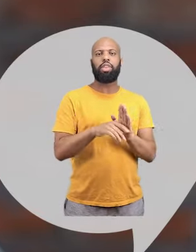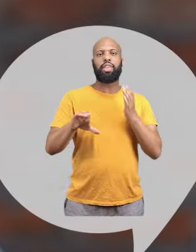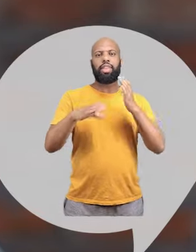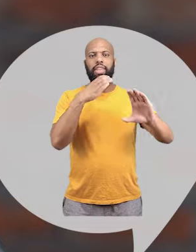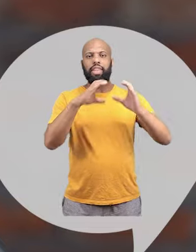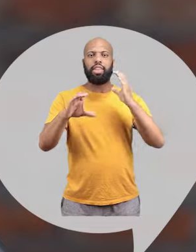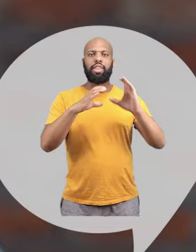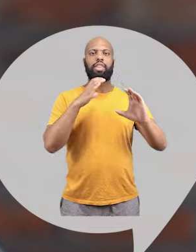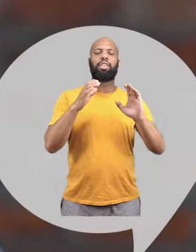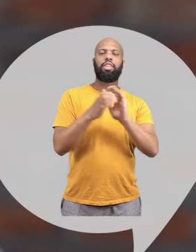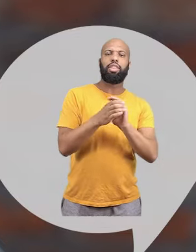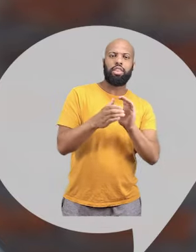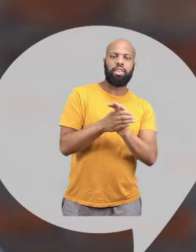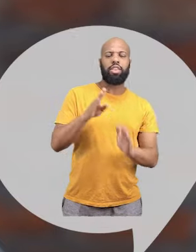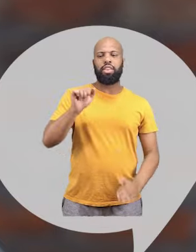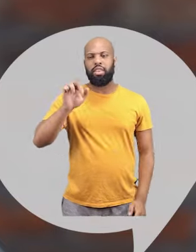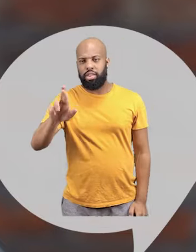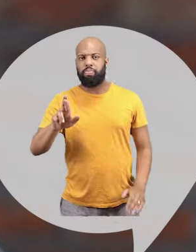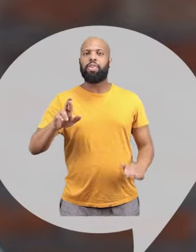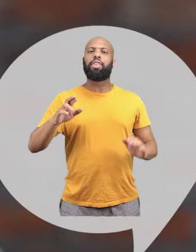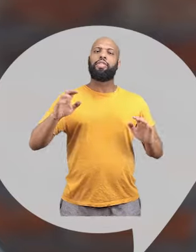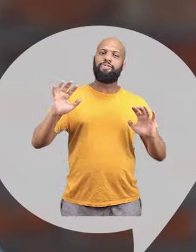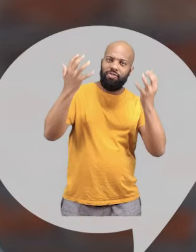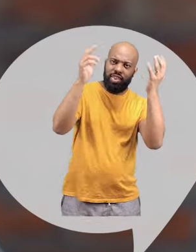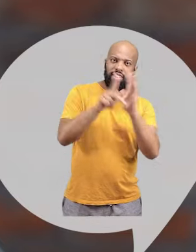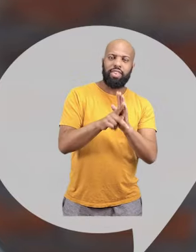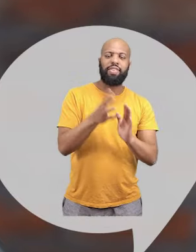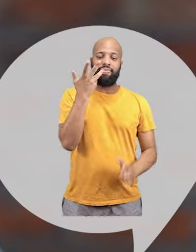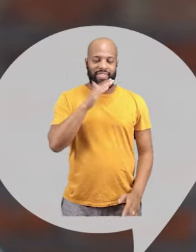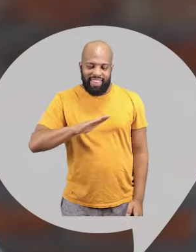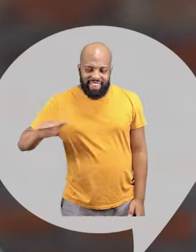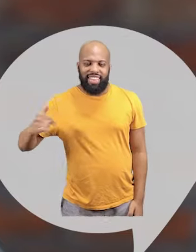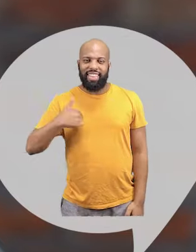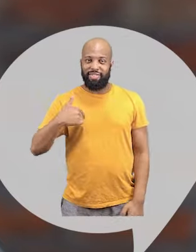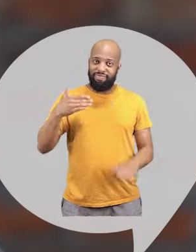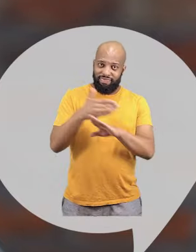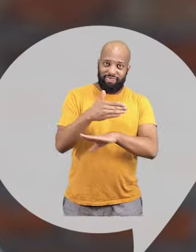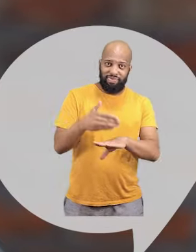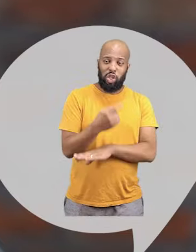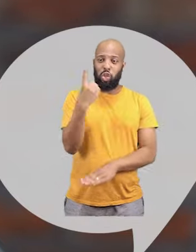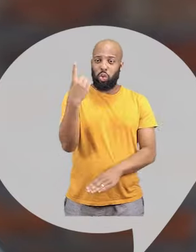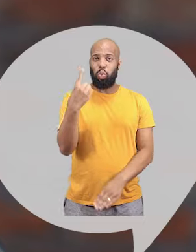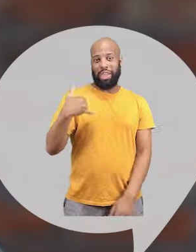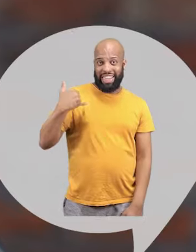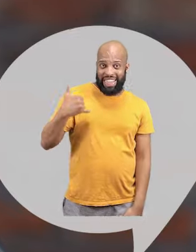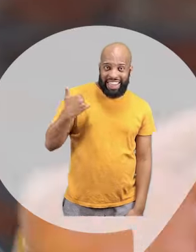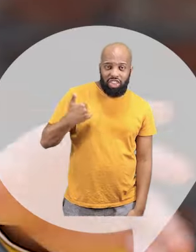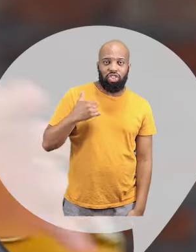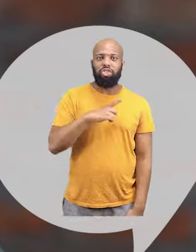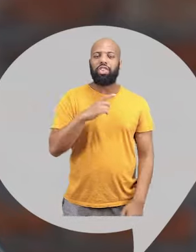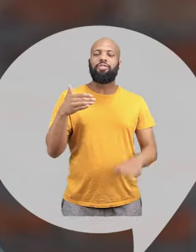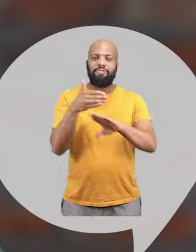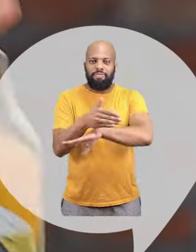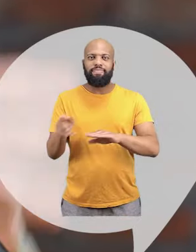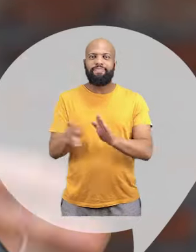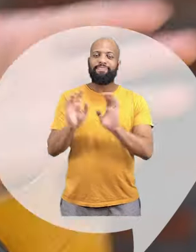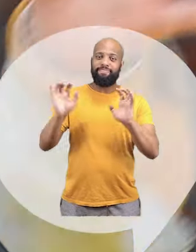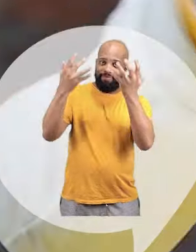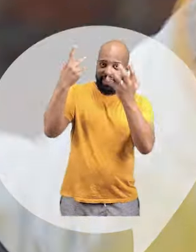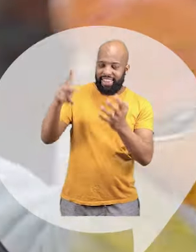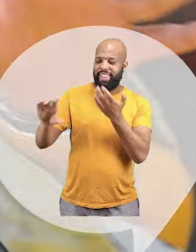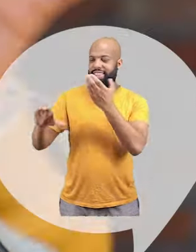de cantar em casamento convite de cantar em bar convite de cantar em aniversário de criança eu cantei na festa de aniversário de criança de um ano a criança tinha